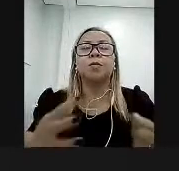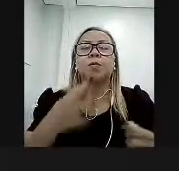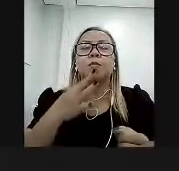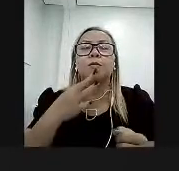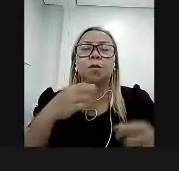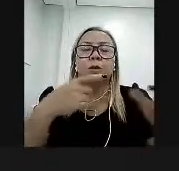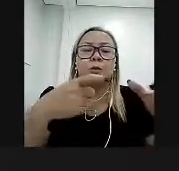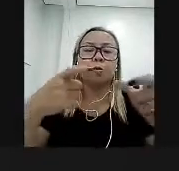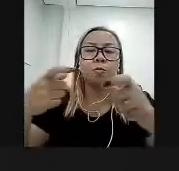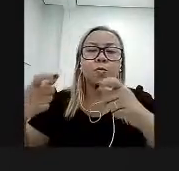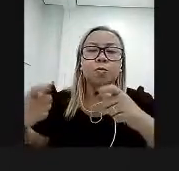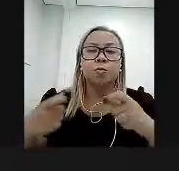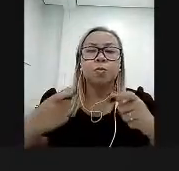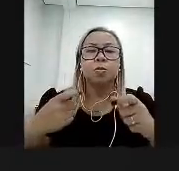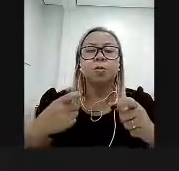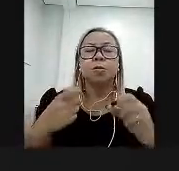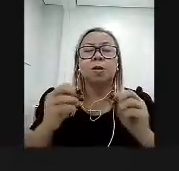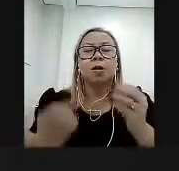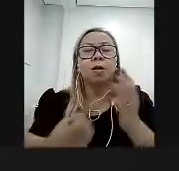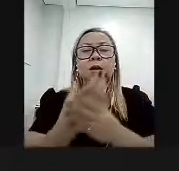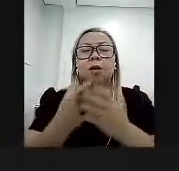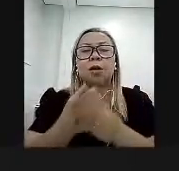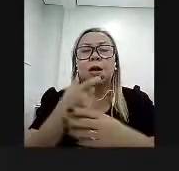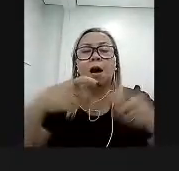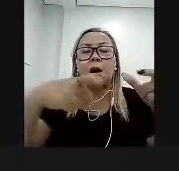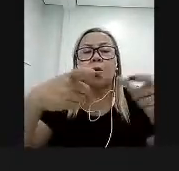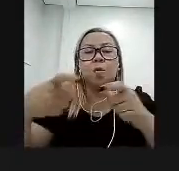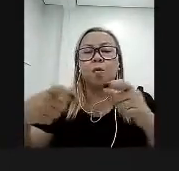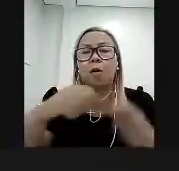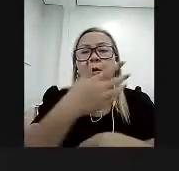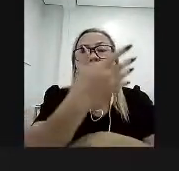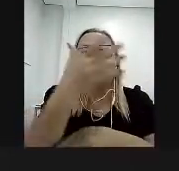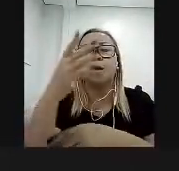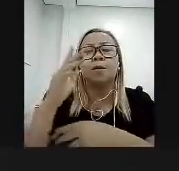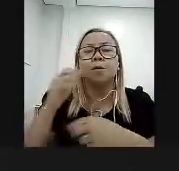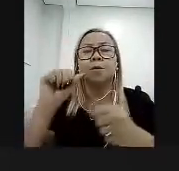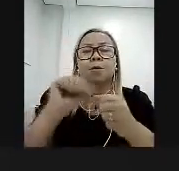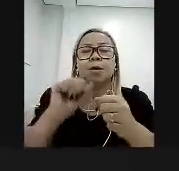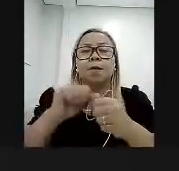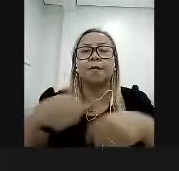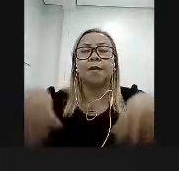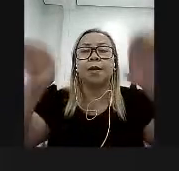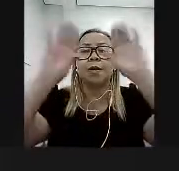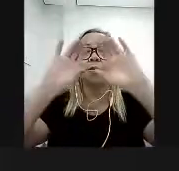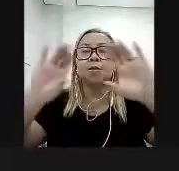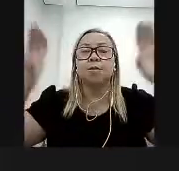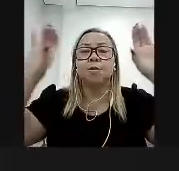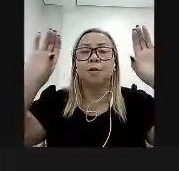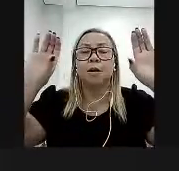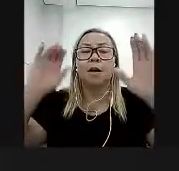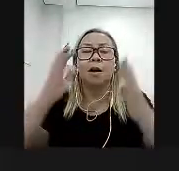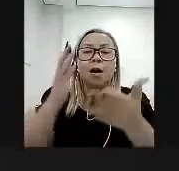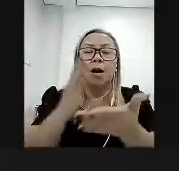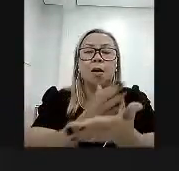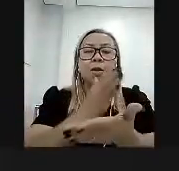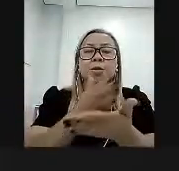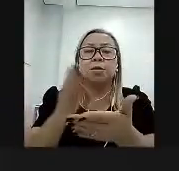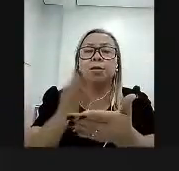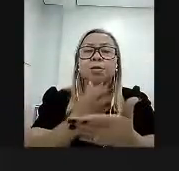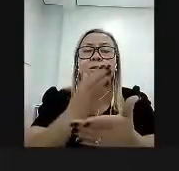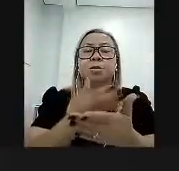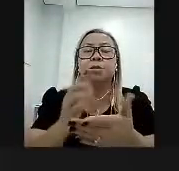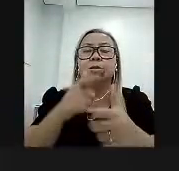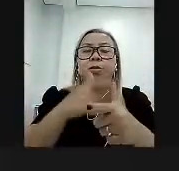uma paisagem que é feita de céu e de partes de elementos que compõem